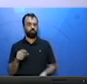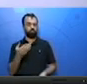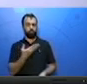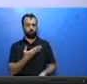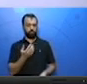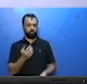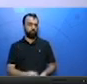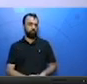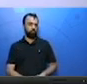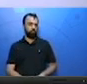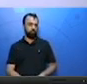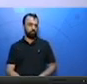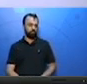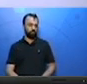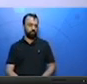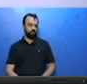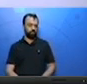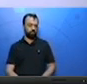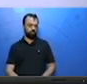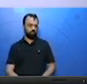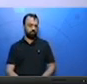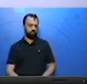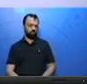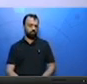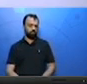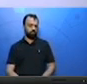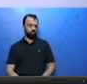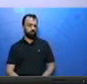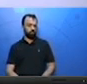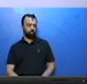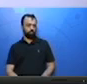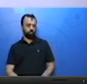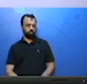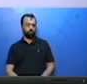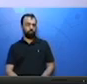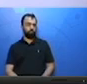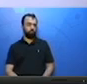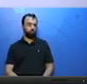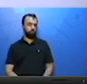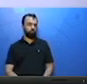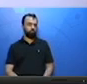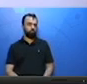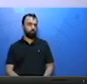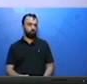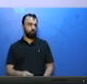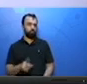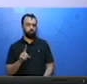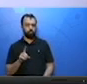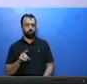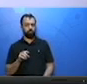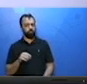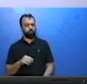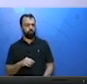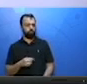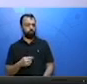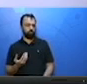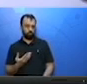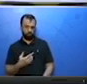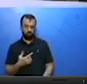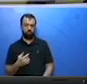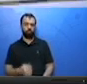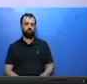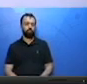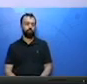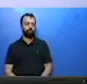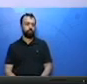sozinho, sem o 2 em cima. Aqui eu coloquei o 2 em cima, que são 2 número 2. Aqui é 1 só, não coloco nada. 5 a